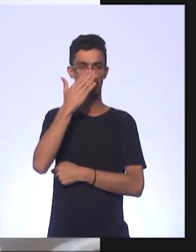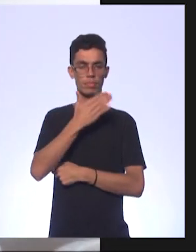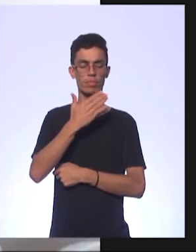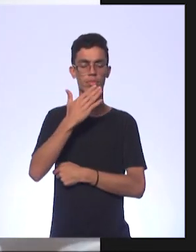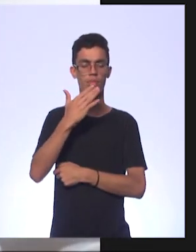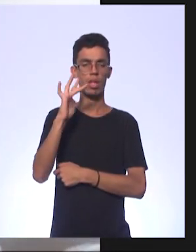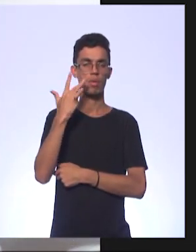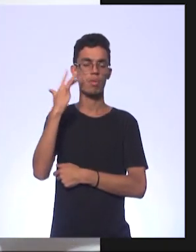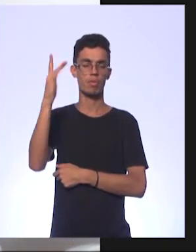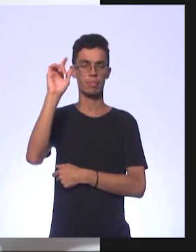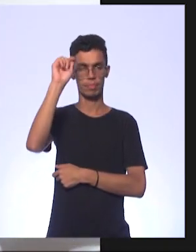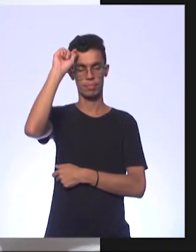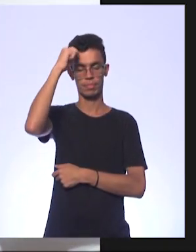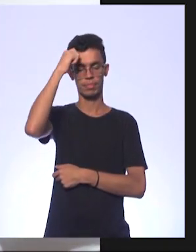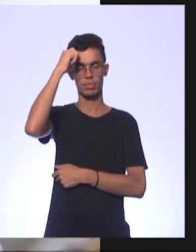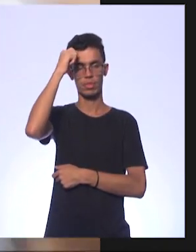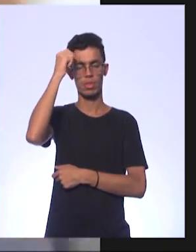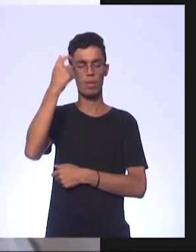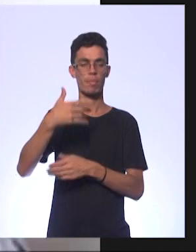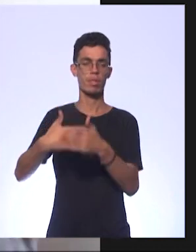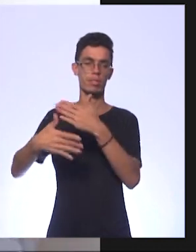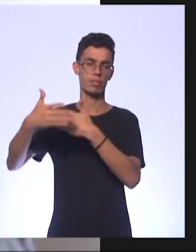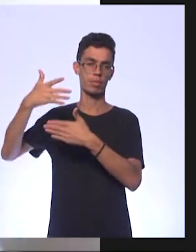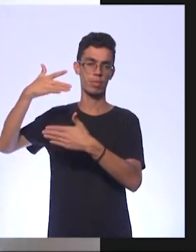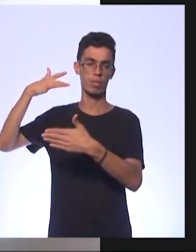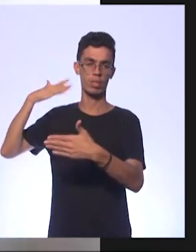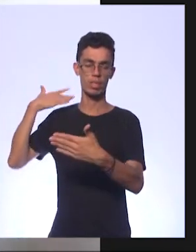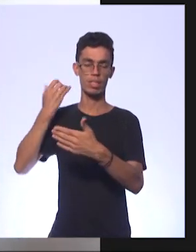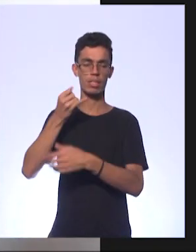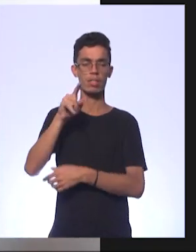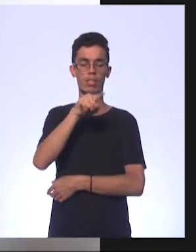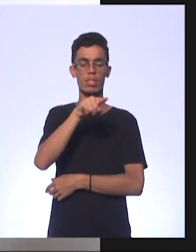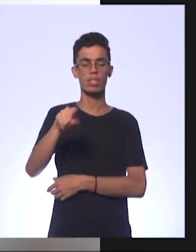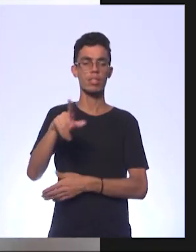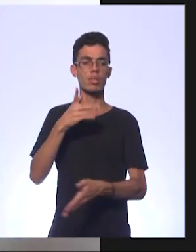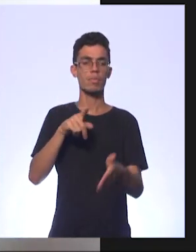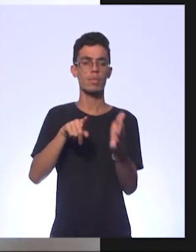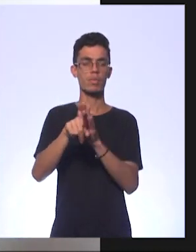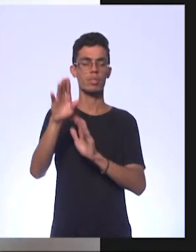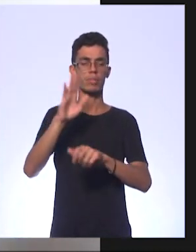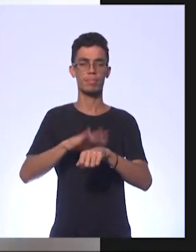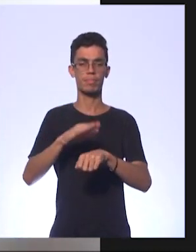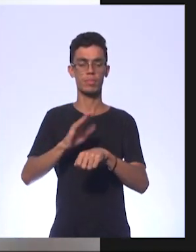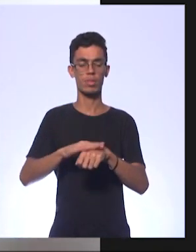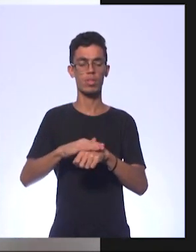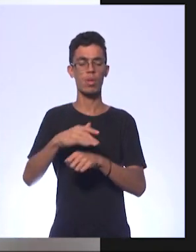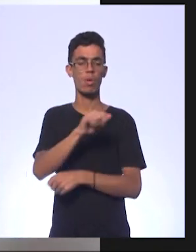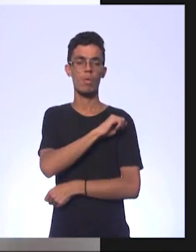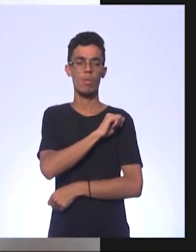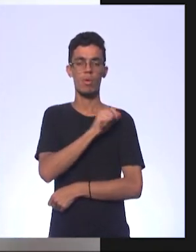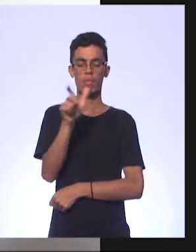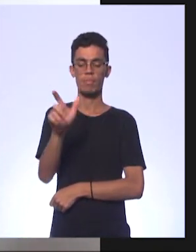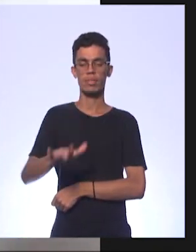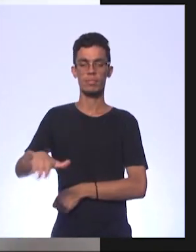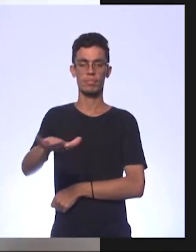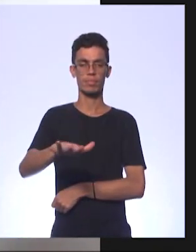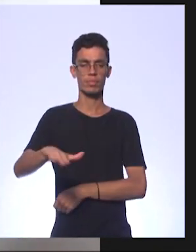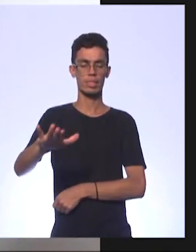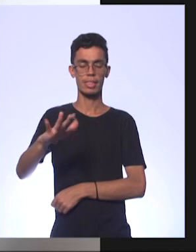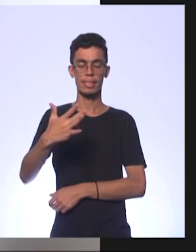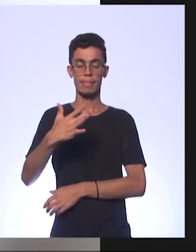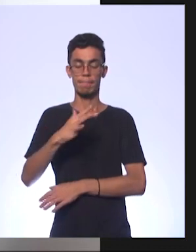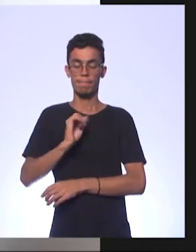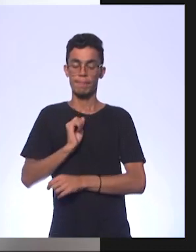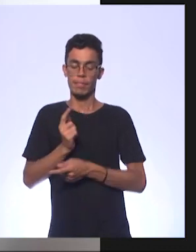Ouro Preto no ciclo do ouro. Percebe? Se você não faz essas perguntas, o estudante não ficou